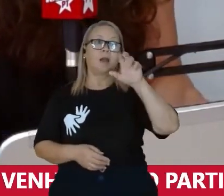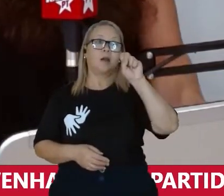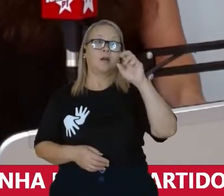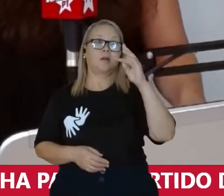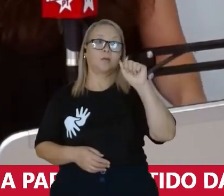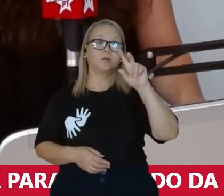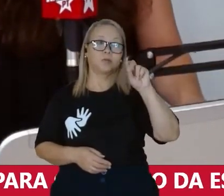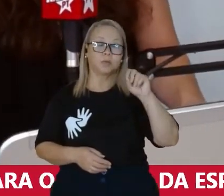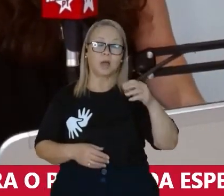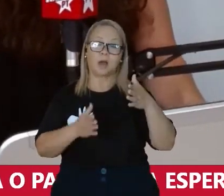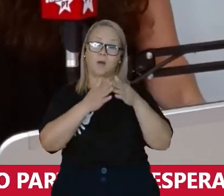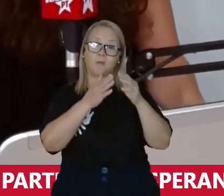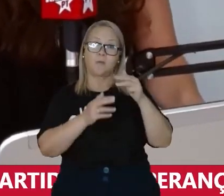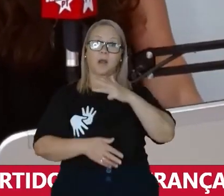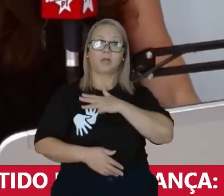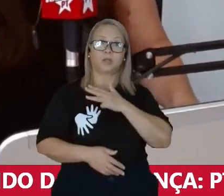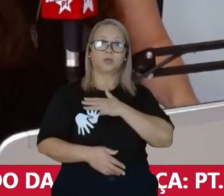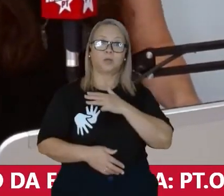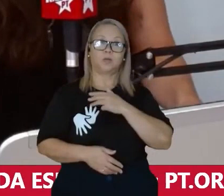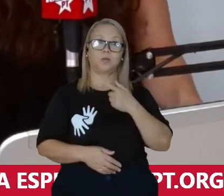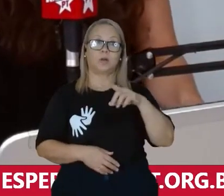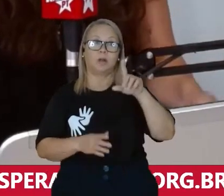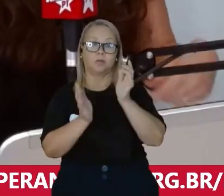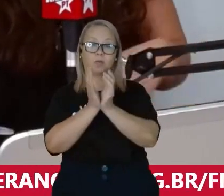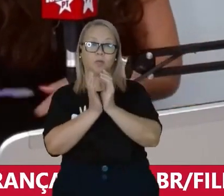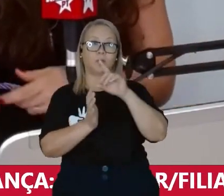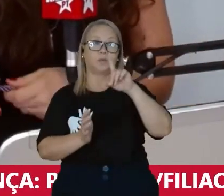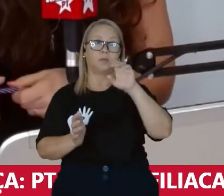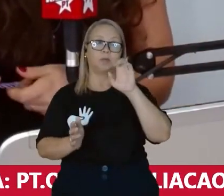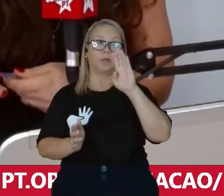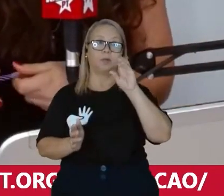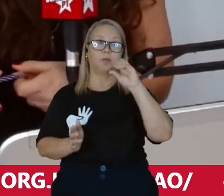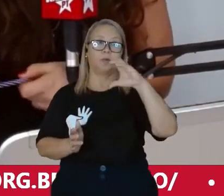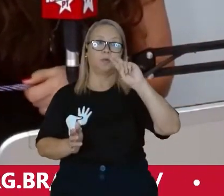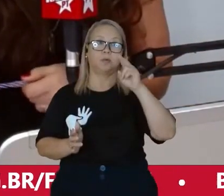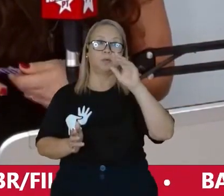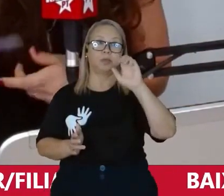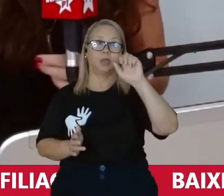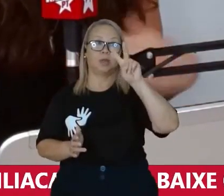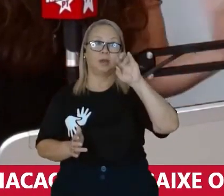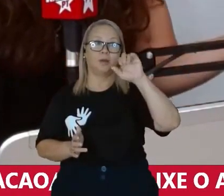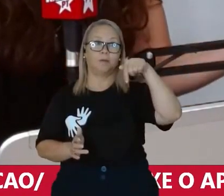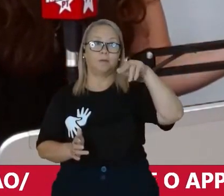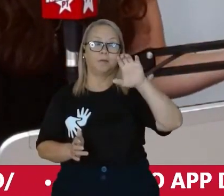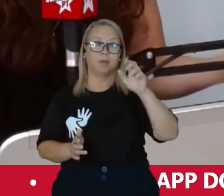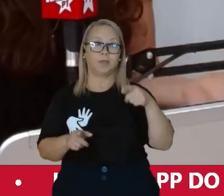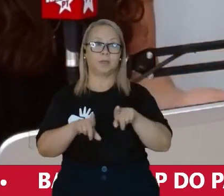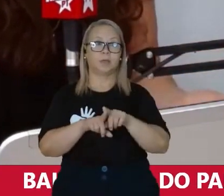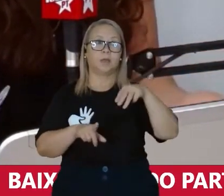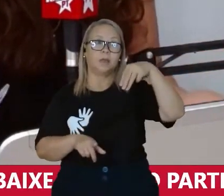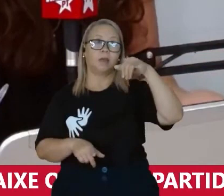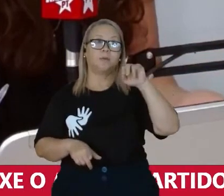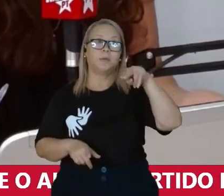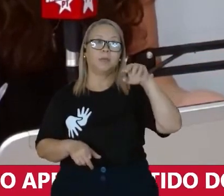ele usa. Eu gosto demais desse chat. Esse chat é muito bom. A Minnesota, a